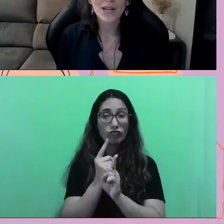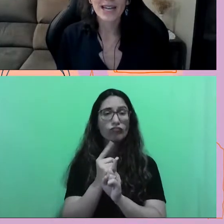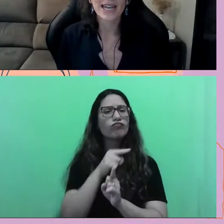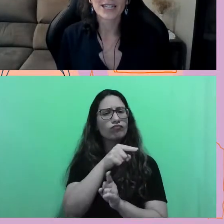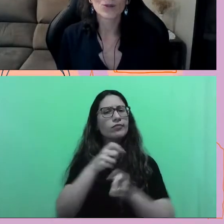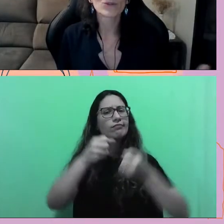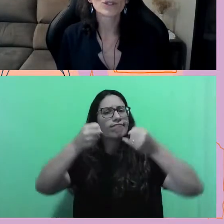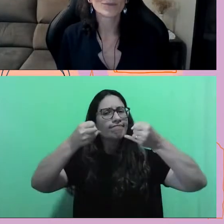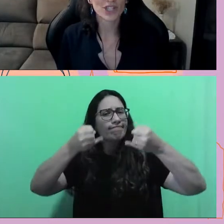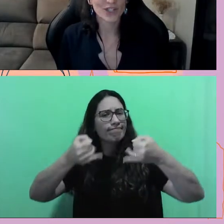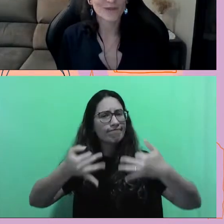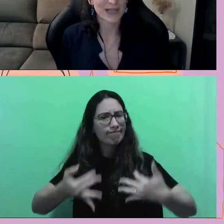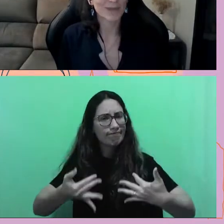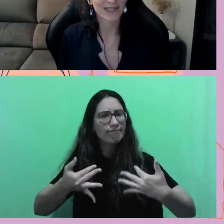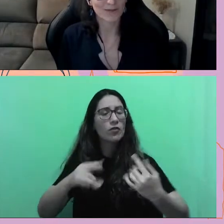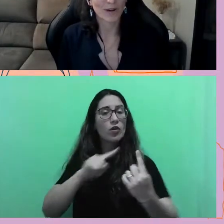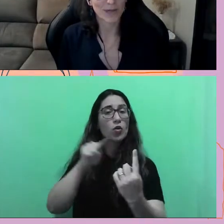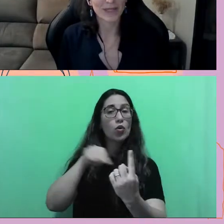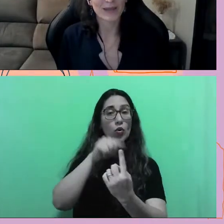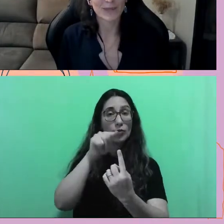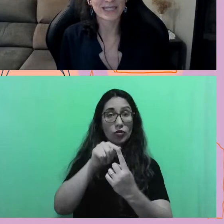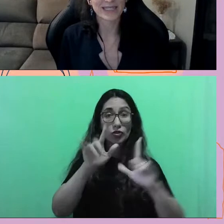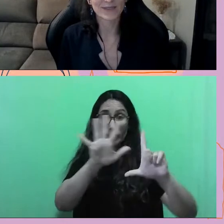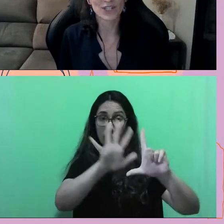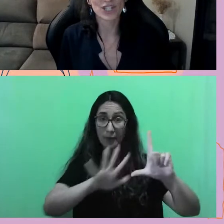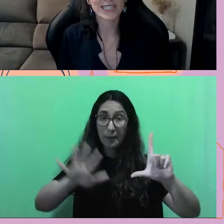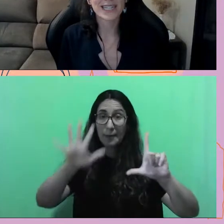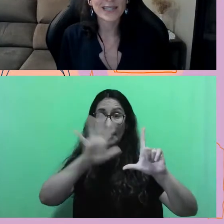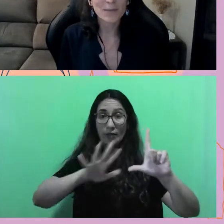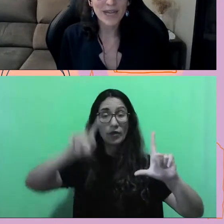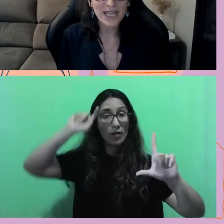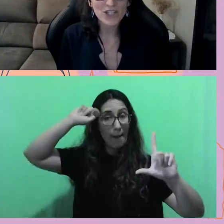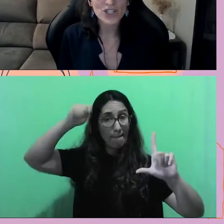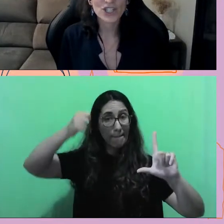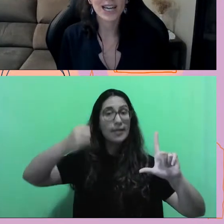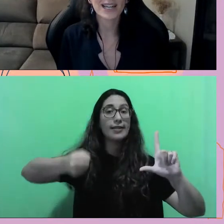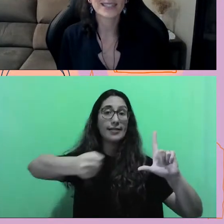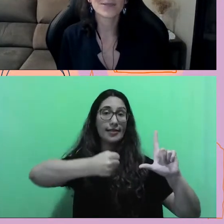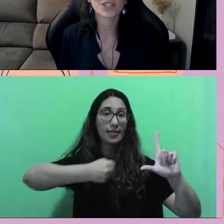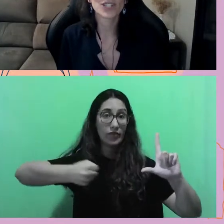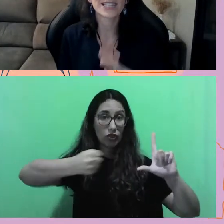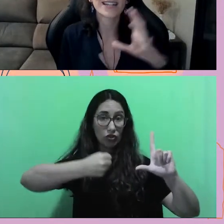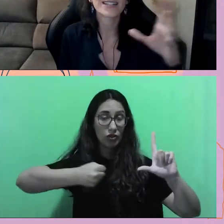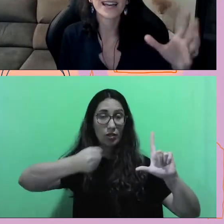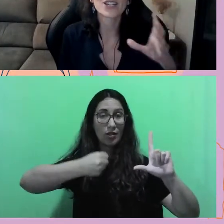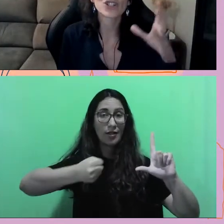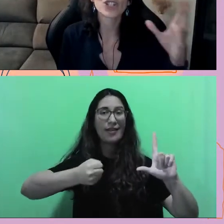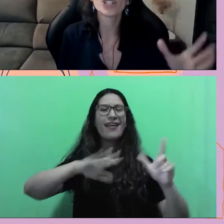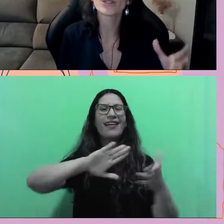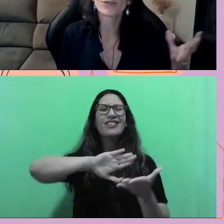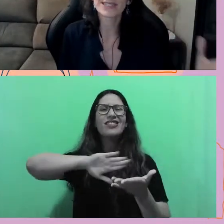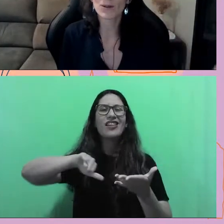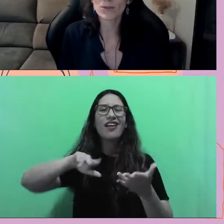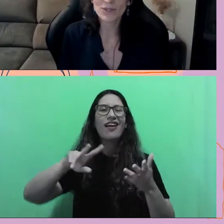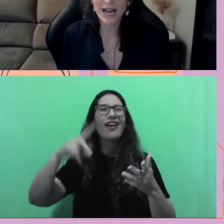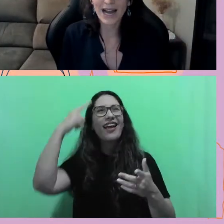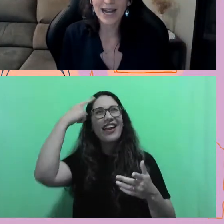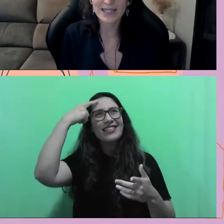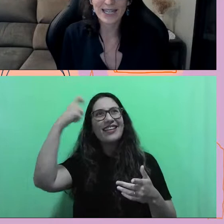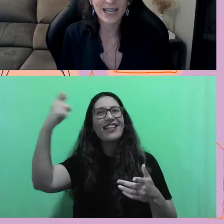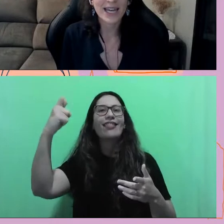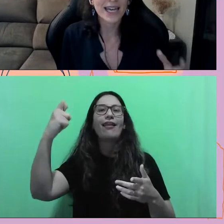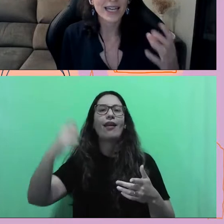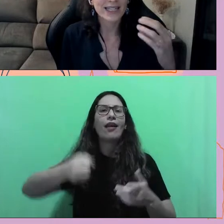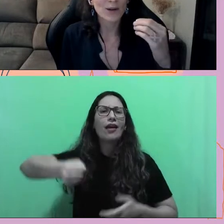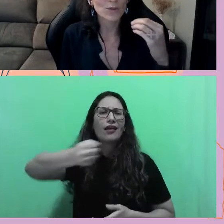comentou que um dos objetivos da plataforma, né, Pretas Cervejeiras é também de tirar a cerveja dessa ideia de destruição do